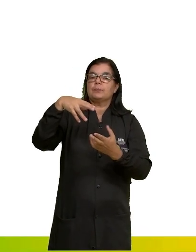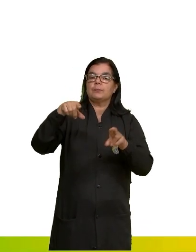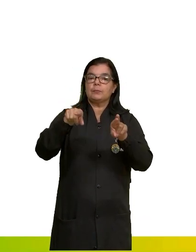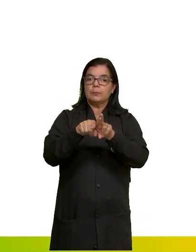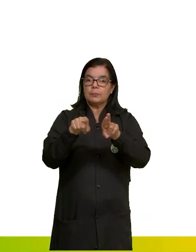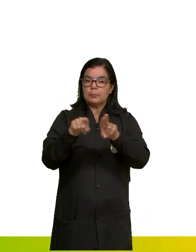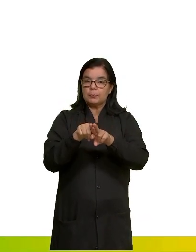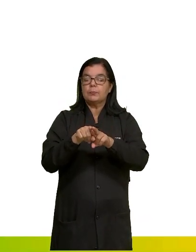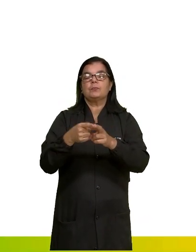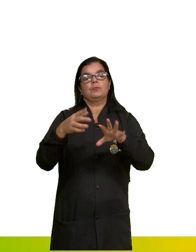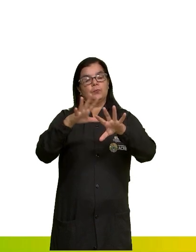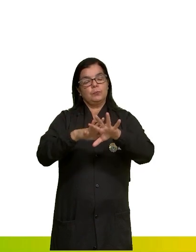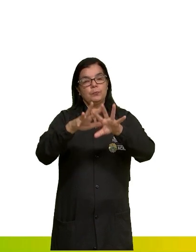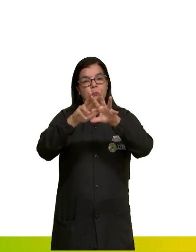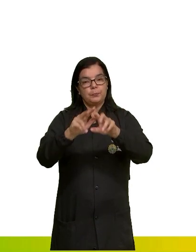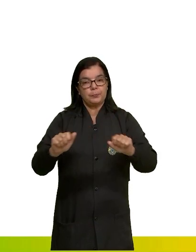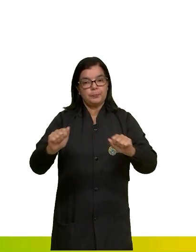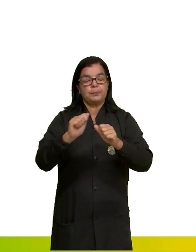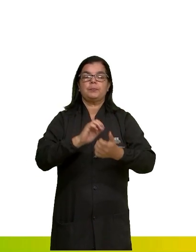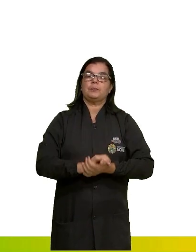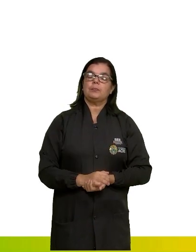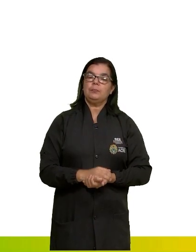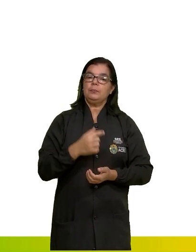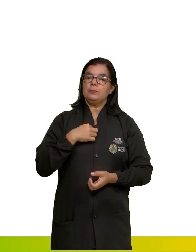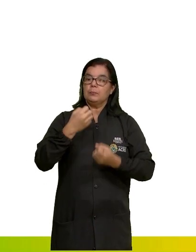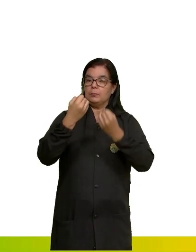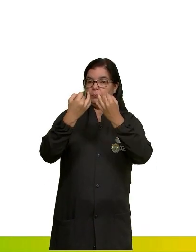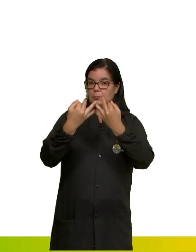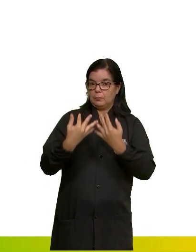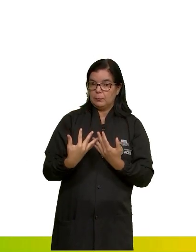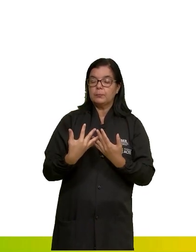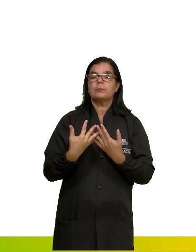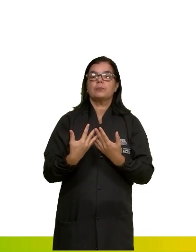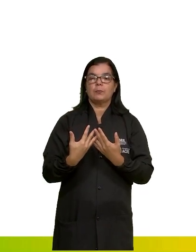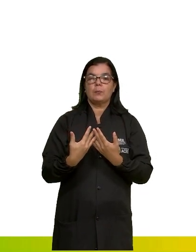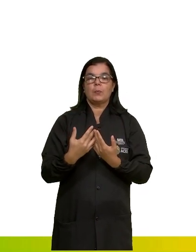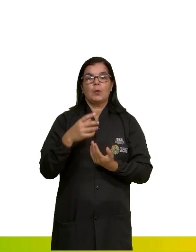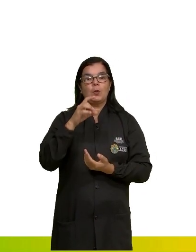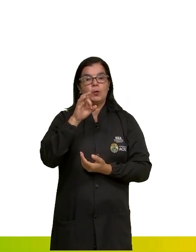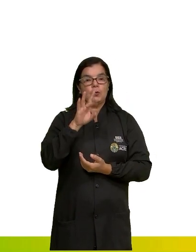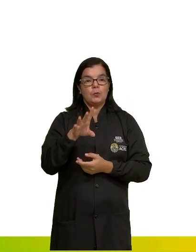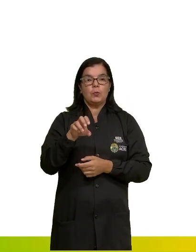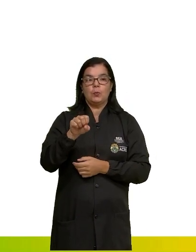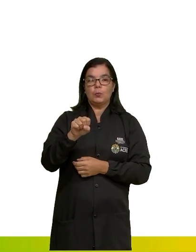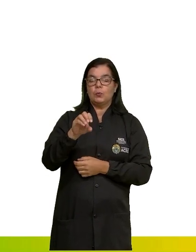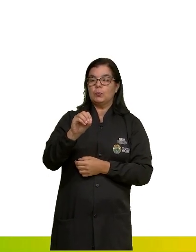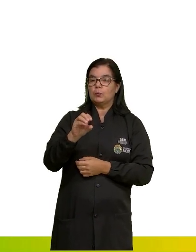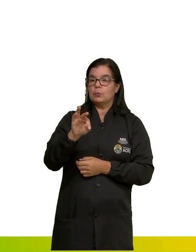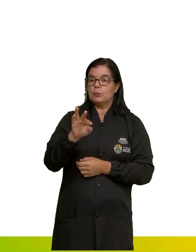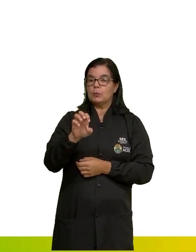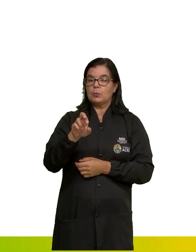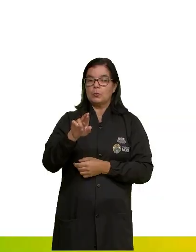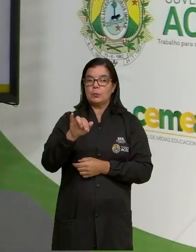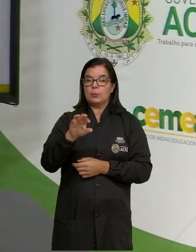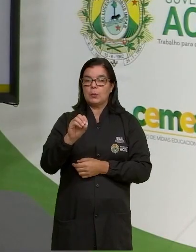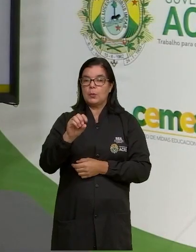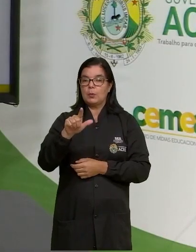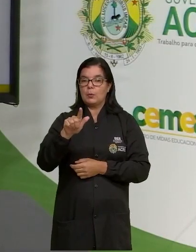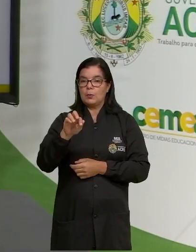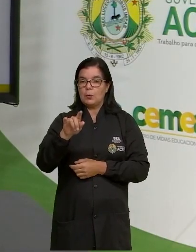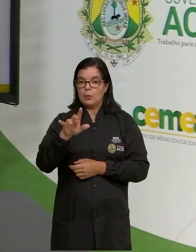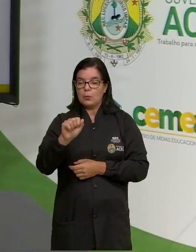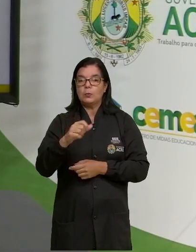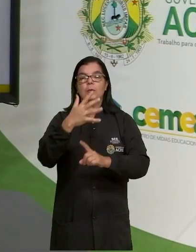mistérios e rituais de cura. Então, quando eu estava dizendo aqui que Sotérios, na verdade, é Salvador, por exemplo, quem é